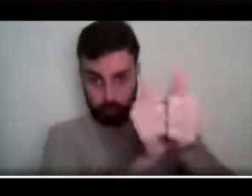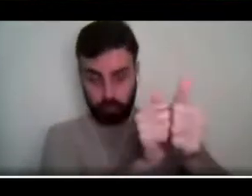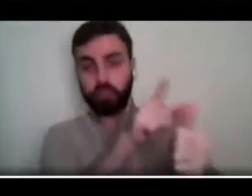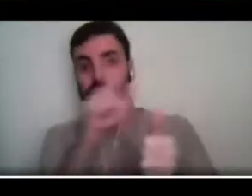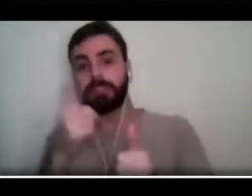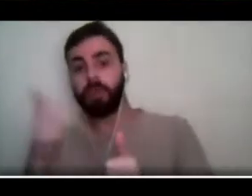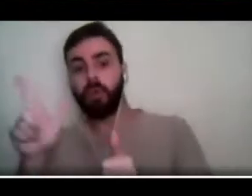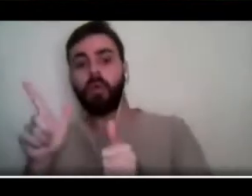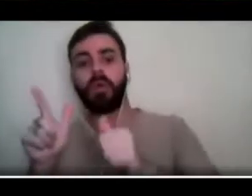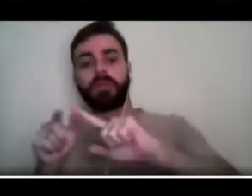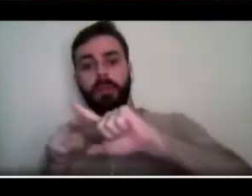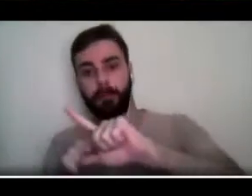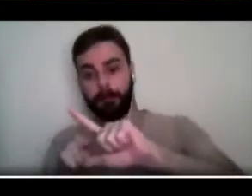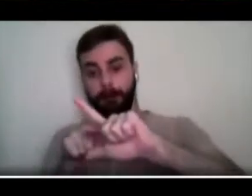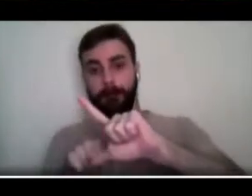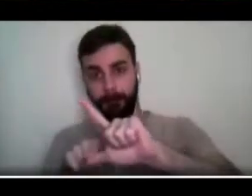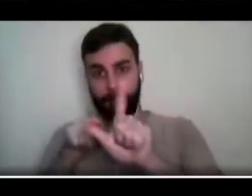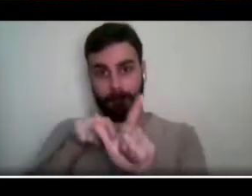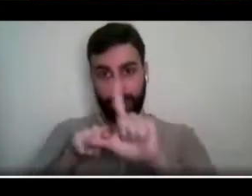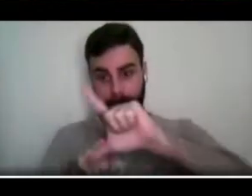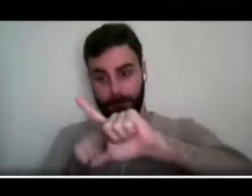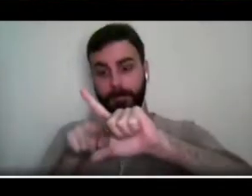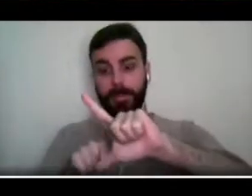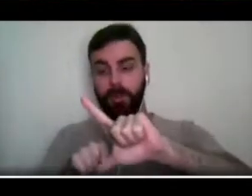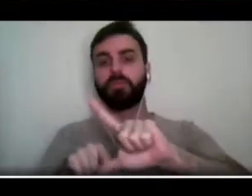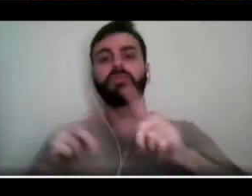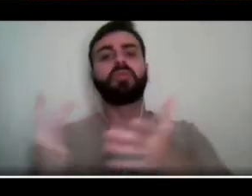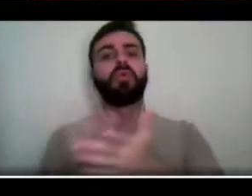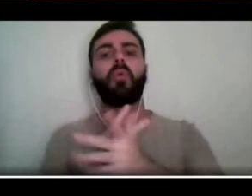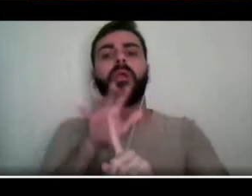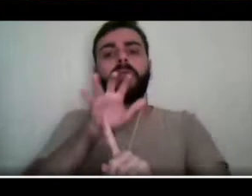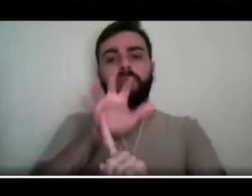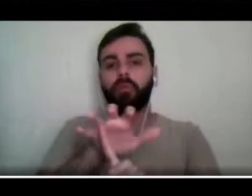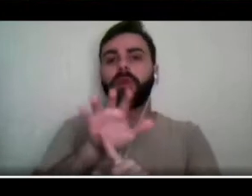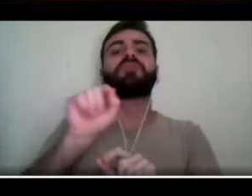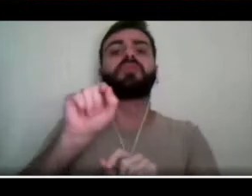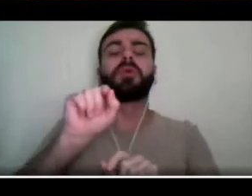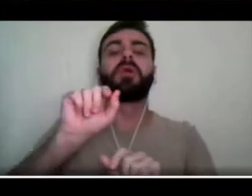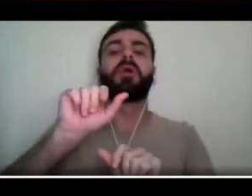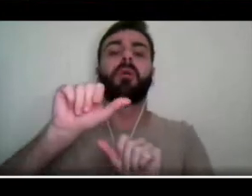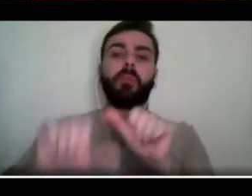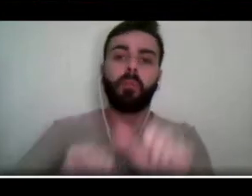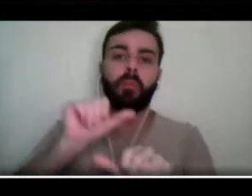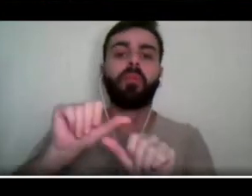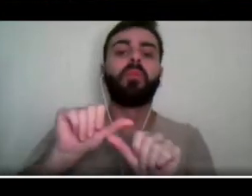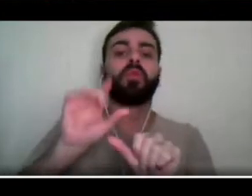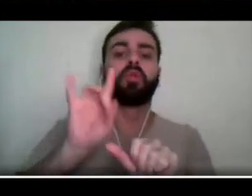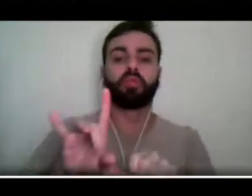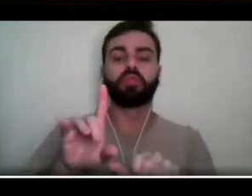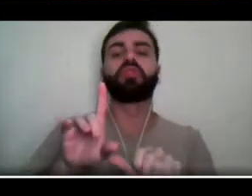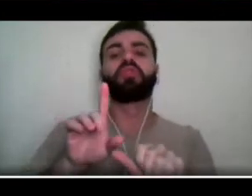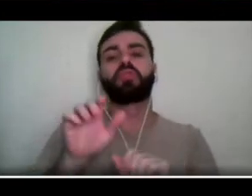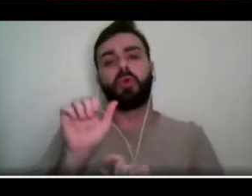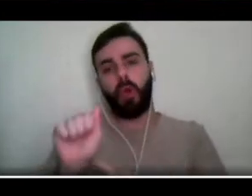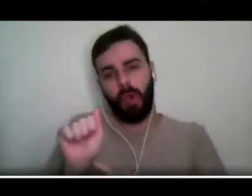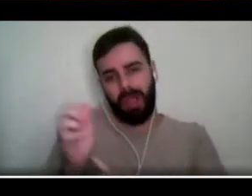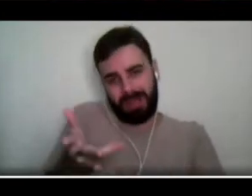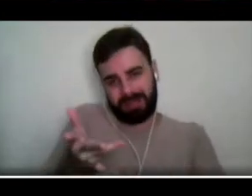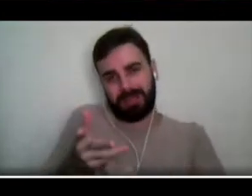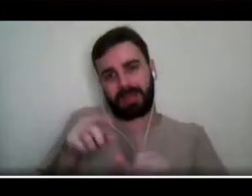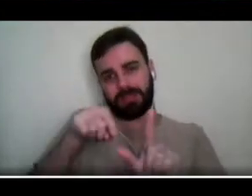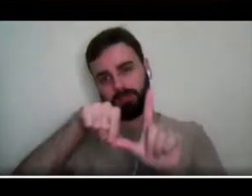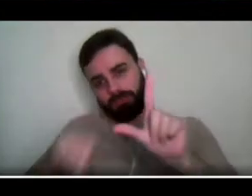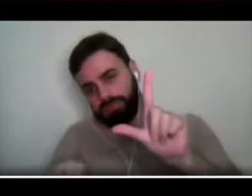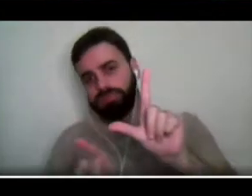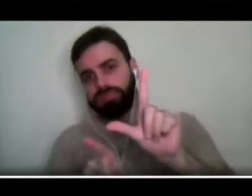à velocidade muda somente a direção da velocidade. Tá claro, pessoal?